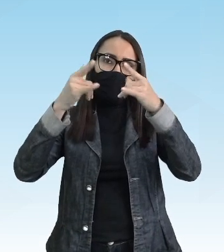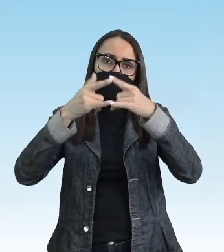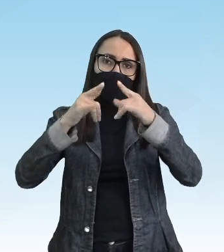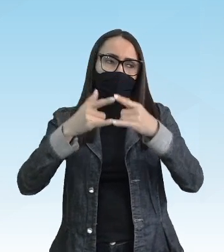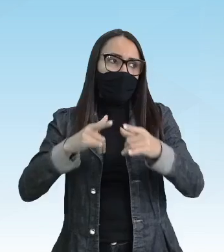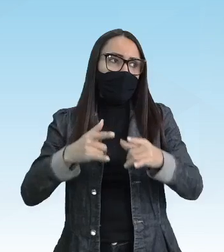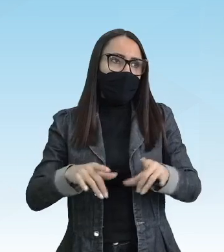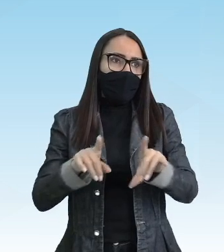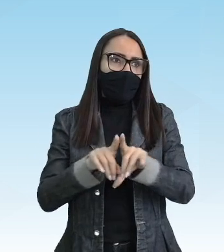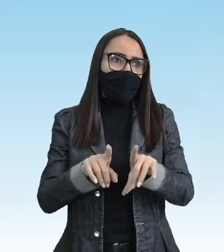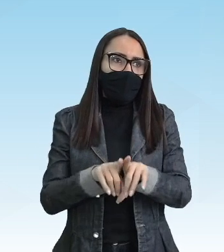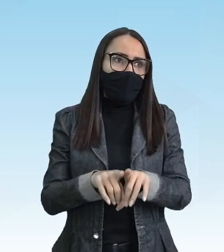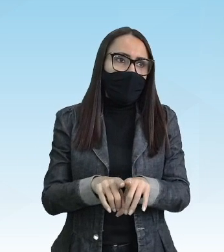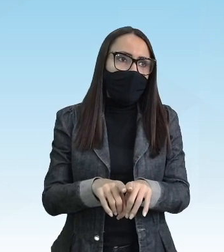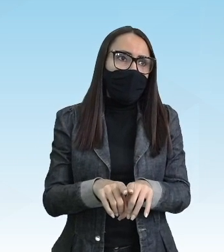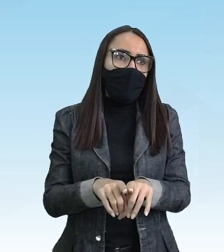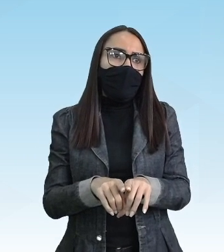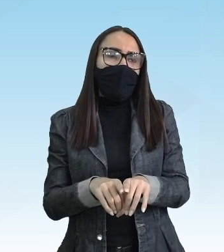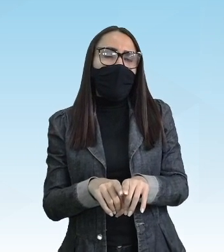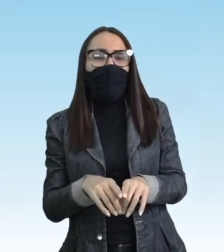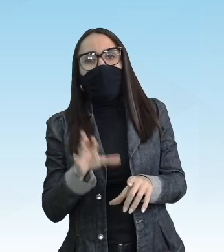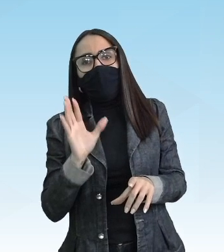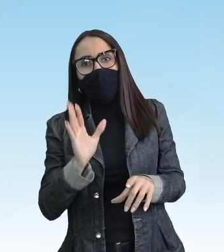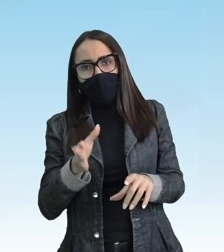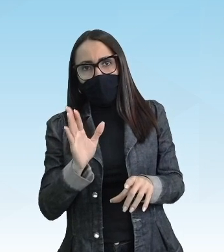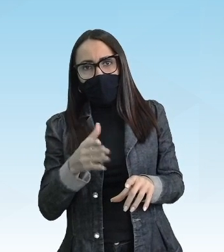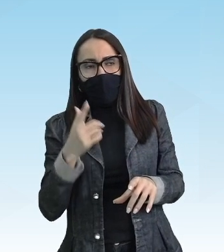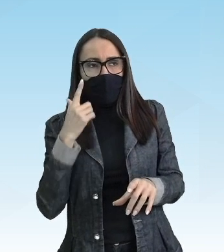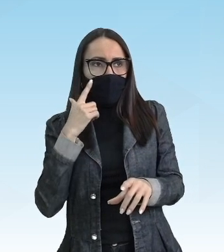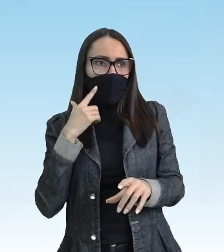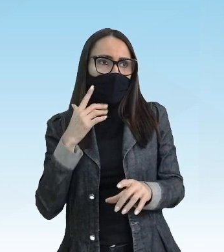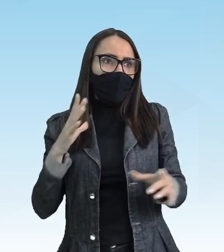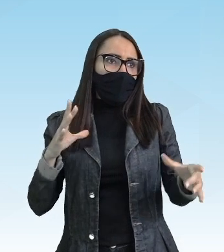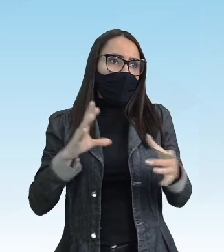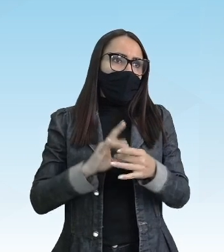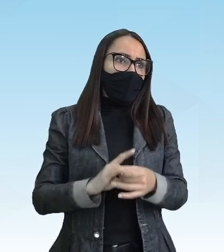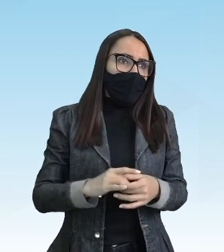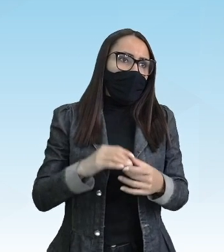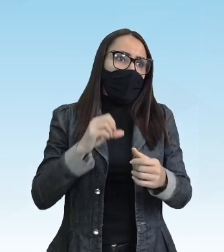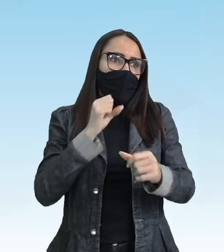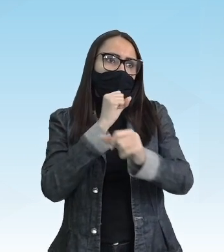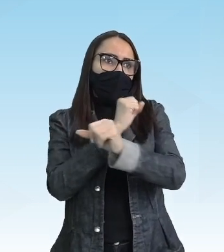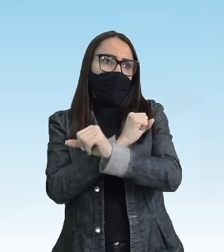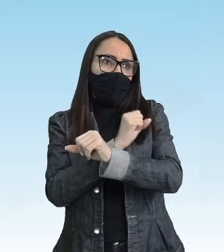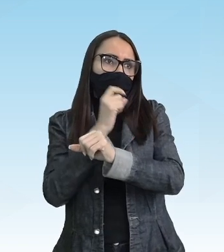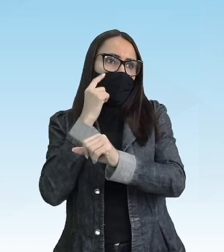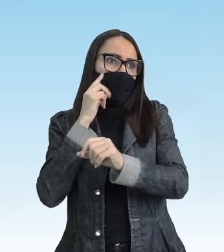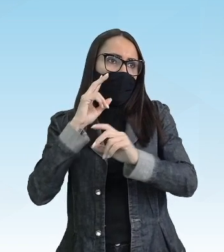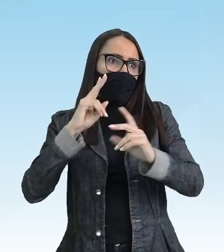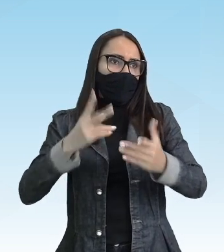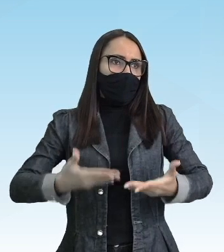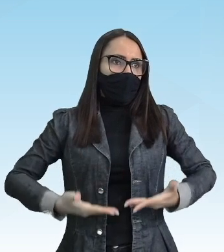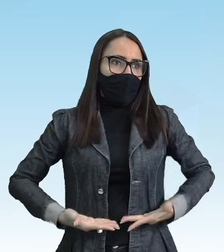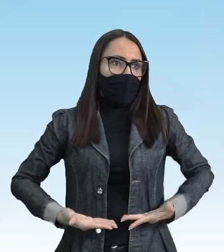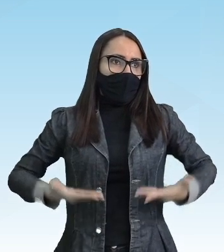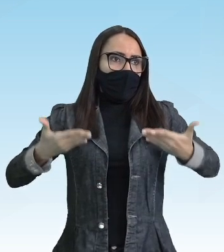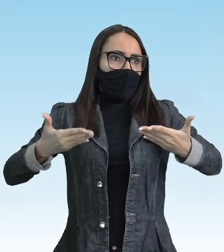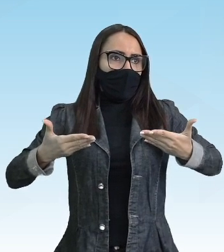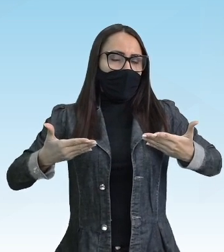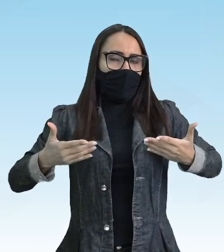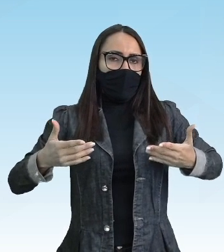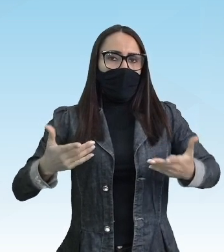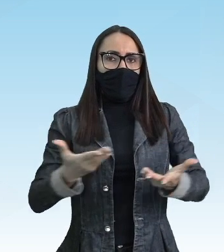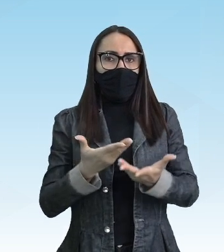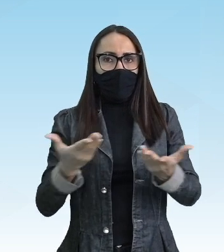apendicular, esse daí já vai ser constituído por ossos dos membros superiores e